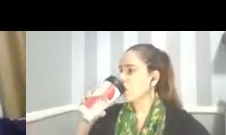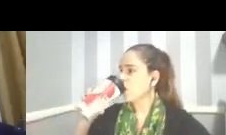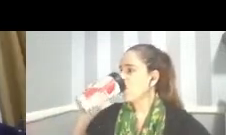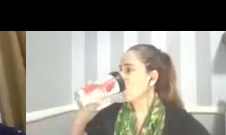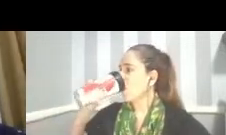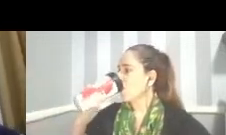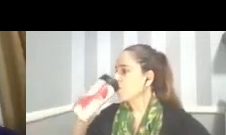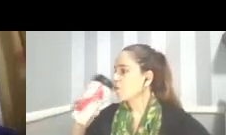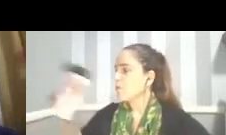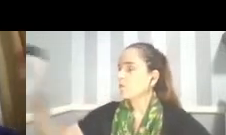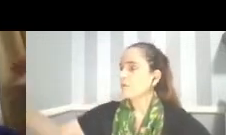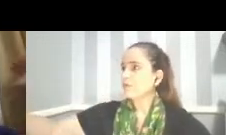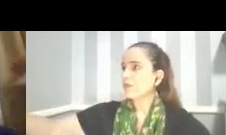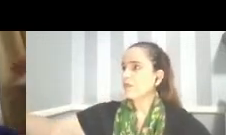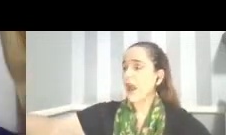com isso?